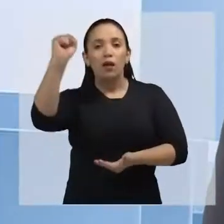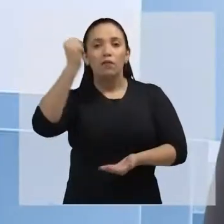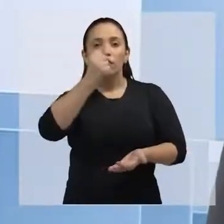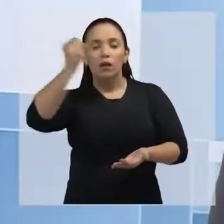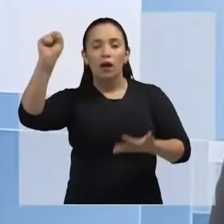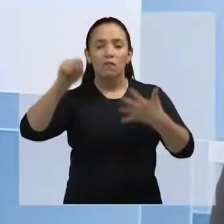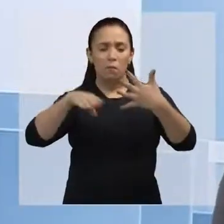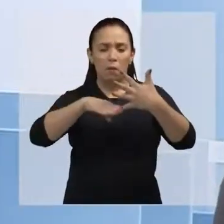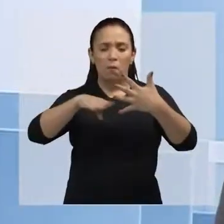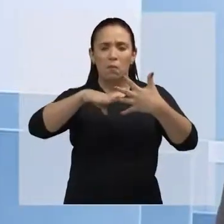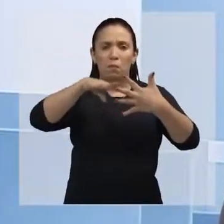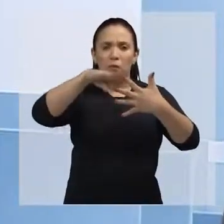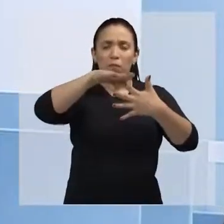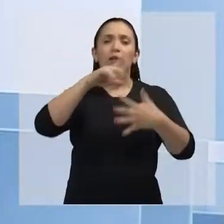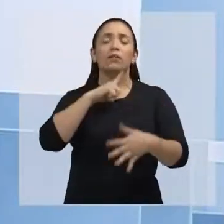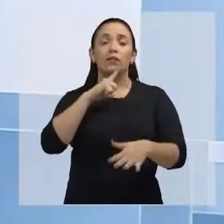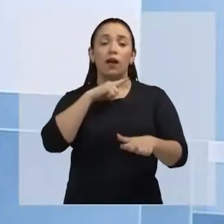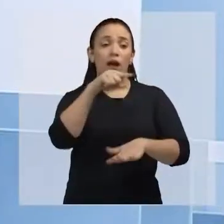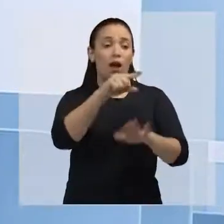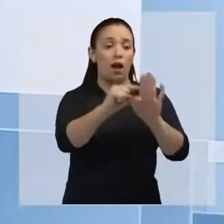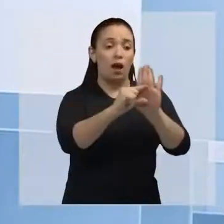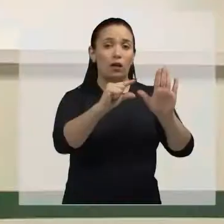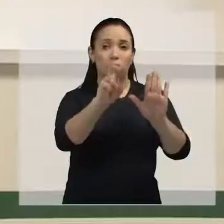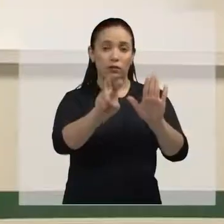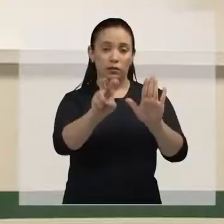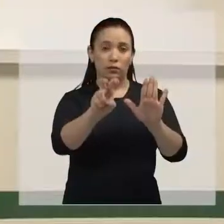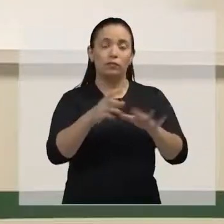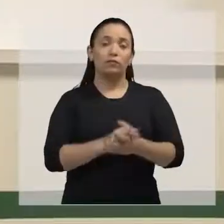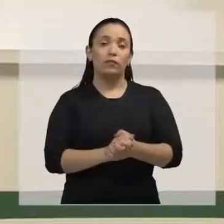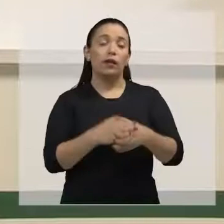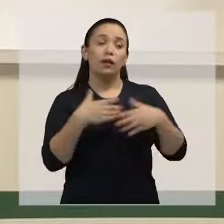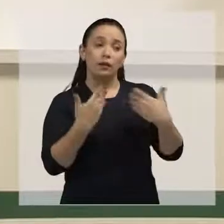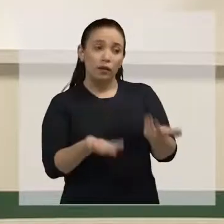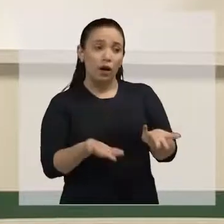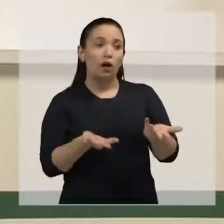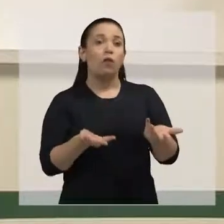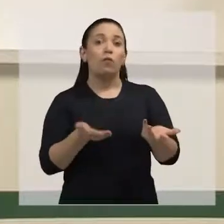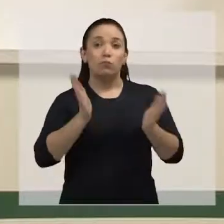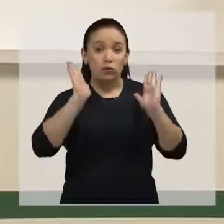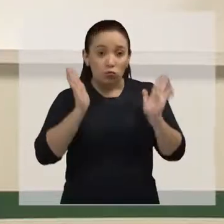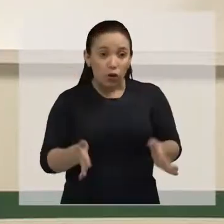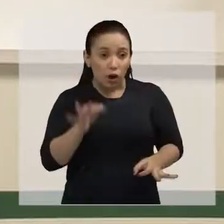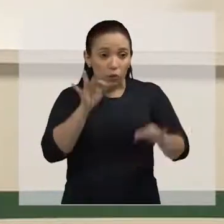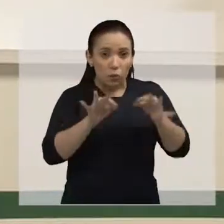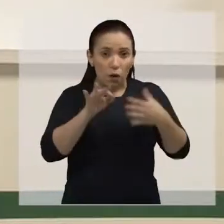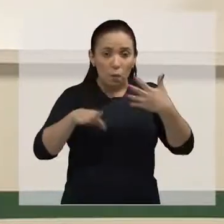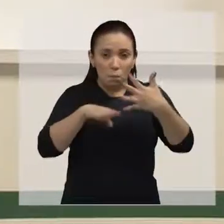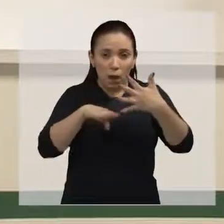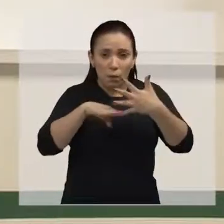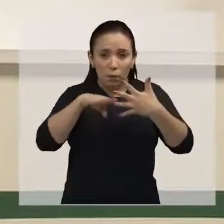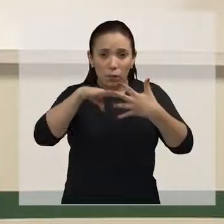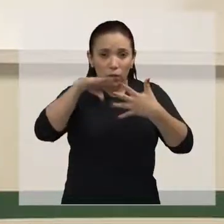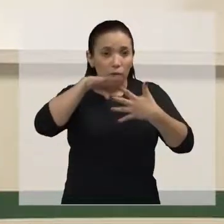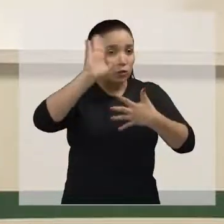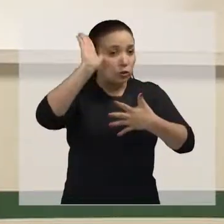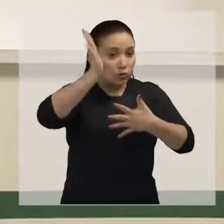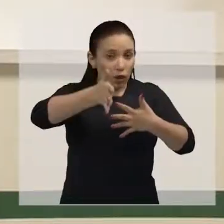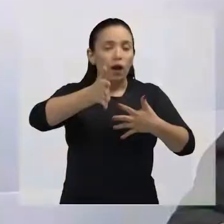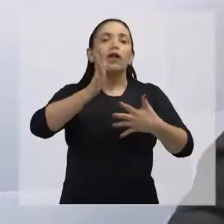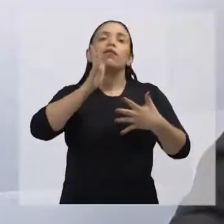ser levado em consideração, como está lá no artigo 5º. A partir daí é que ele poderia cumprir pena. Quer dizer, era todo um